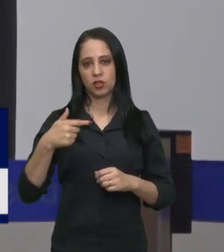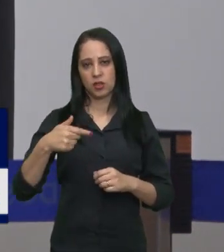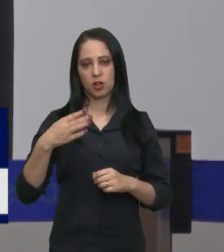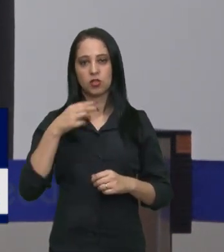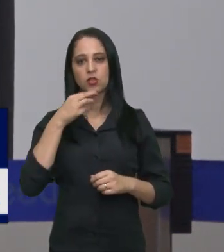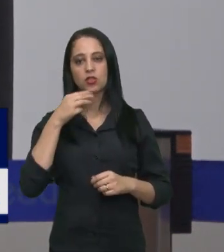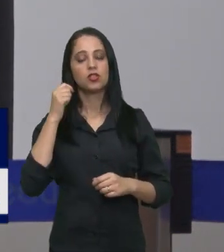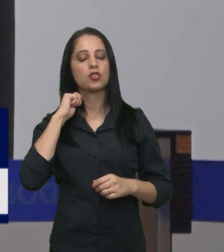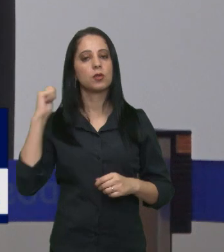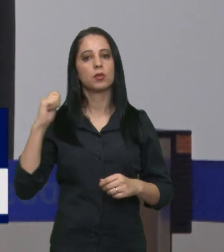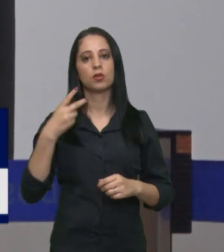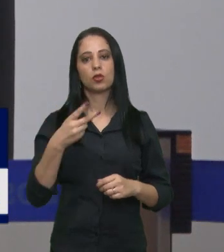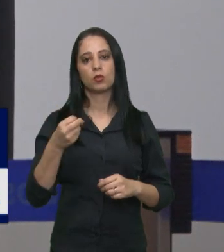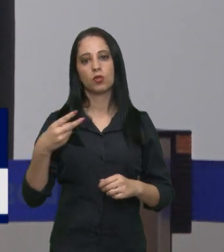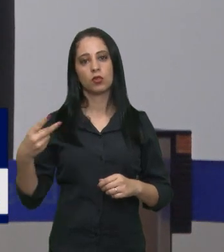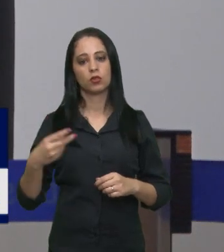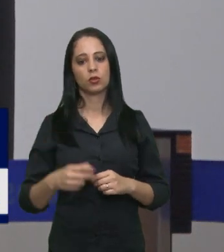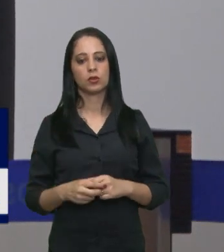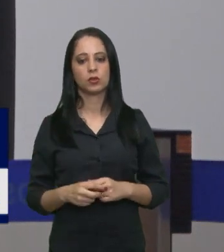27/4/2022.